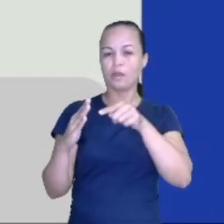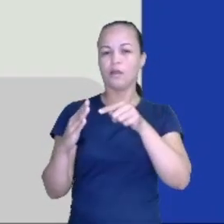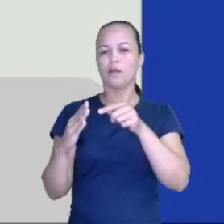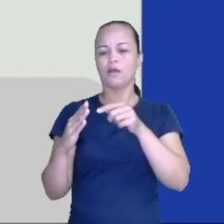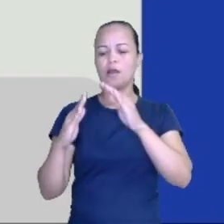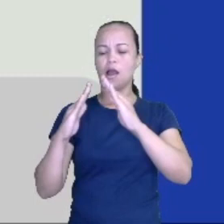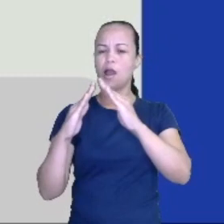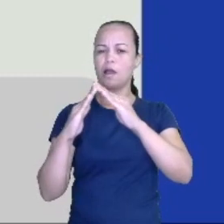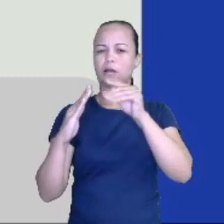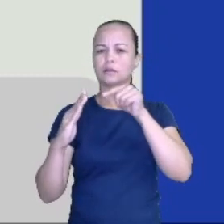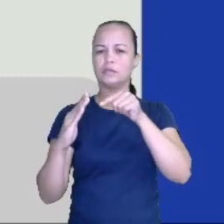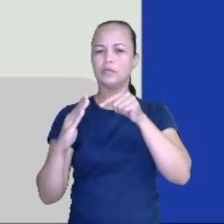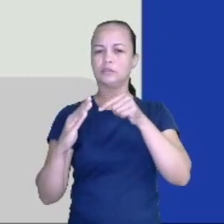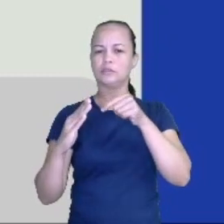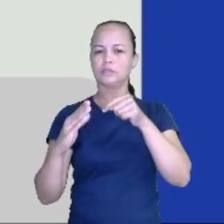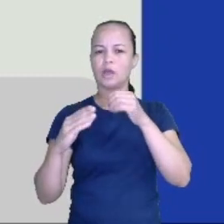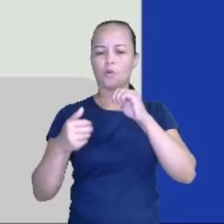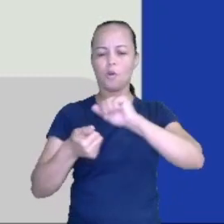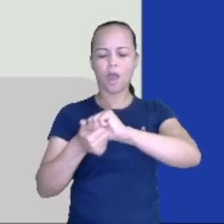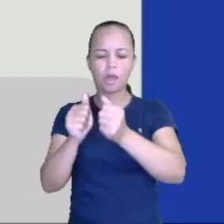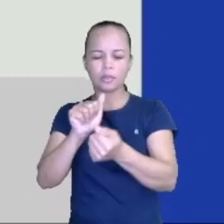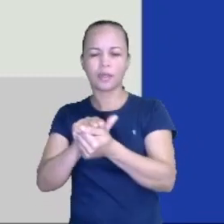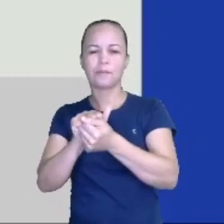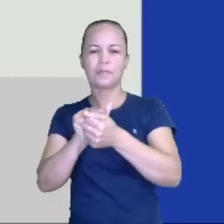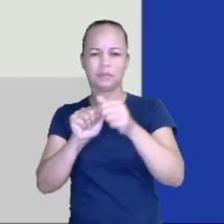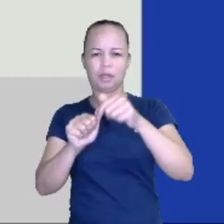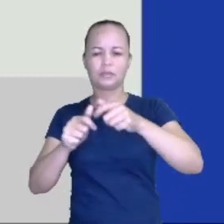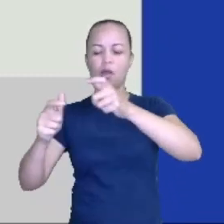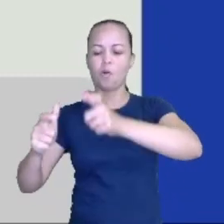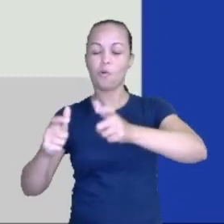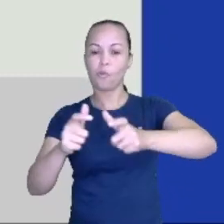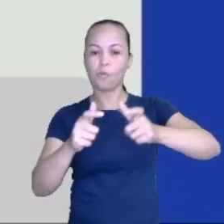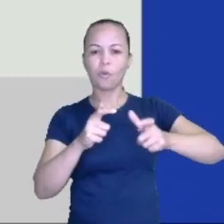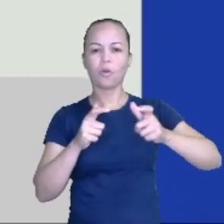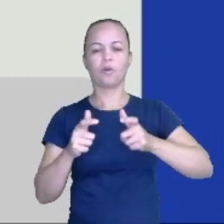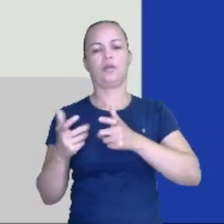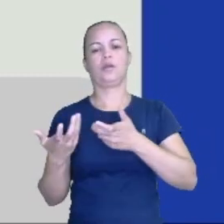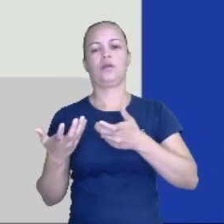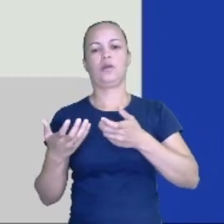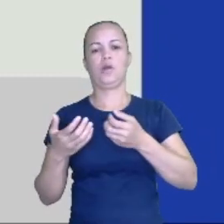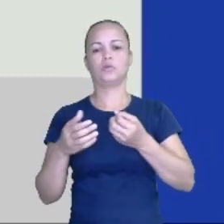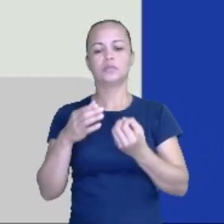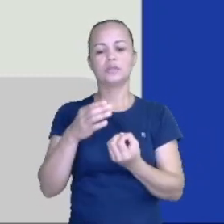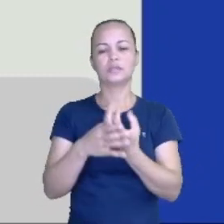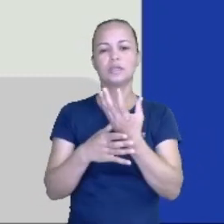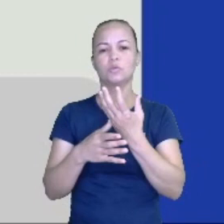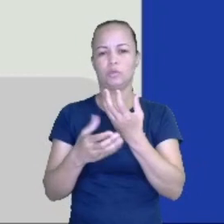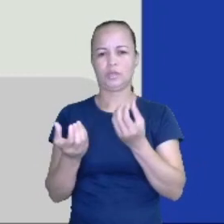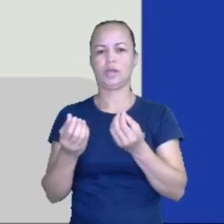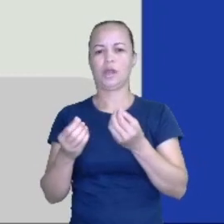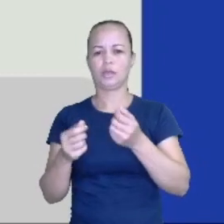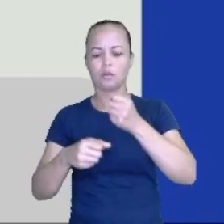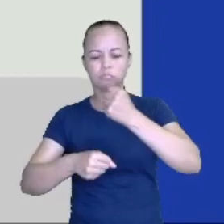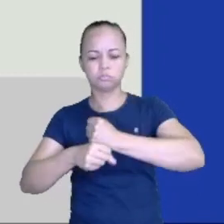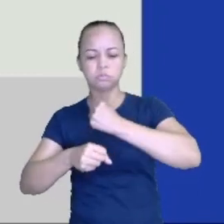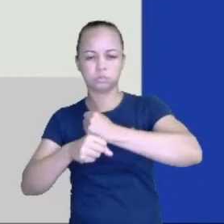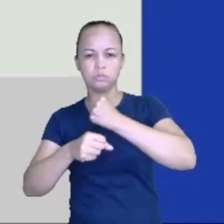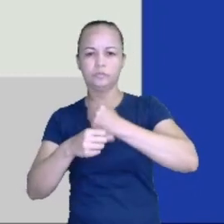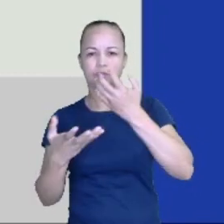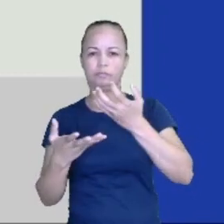são geralmente adaptadas ao tipo de local onde está sendo construída.